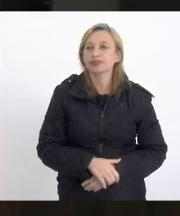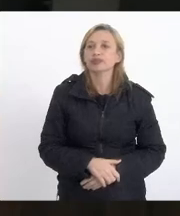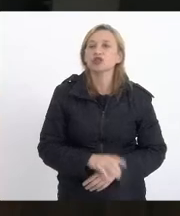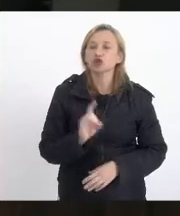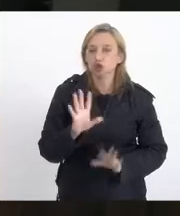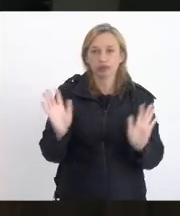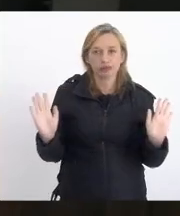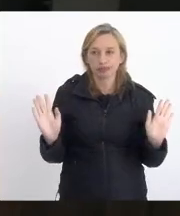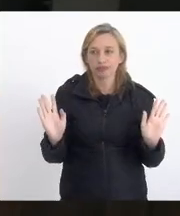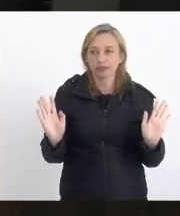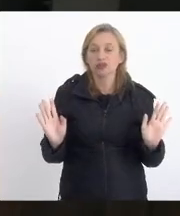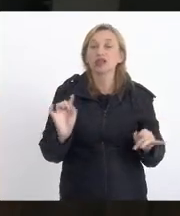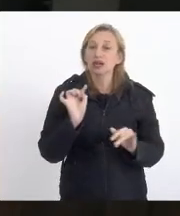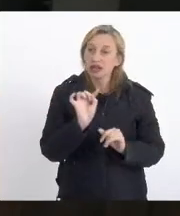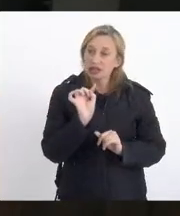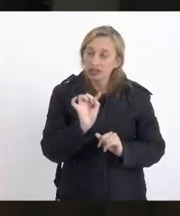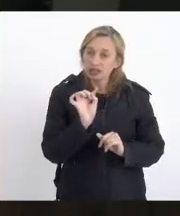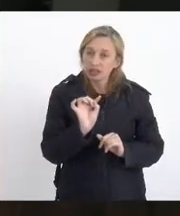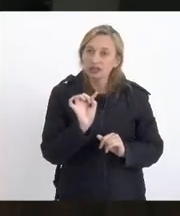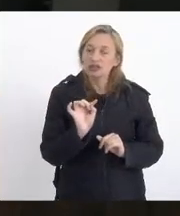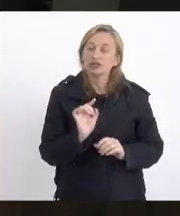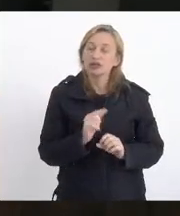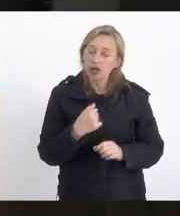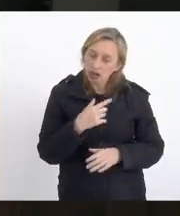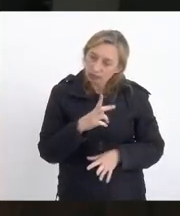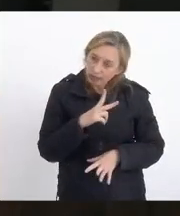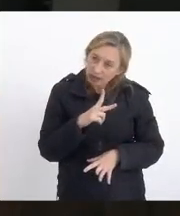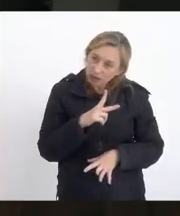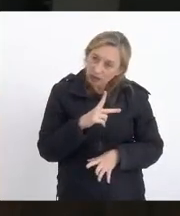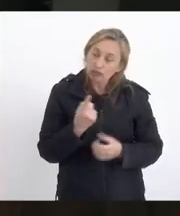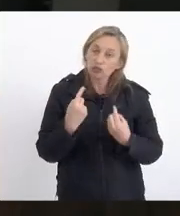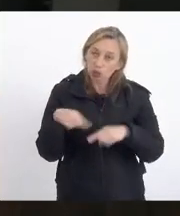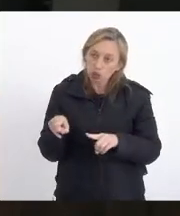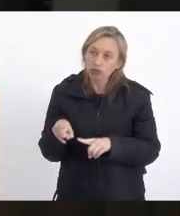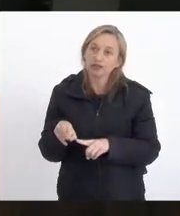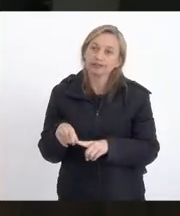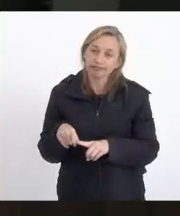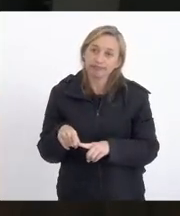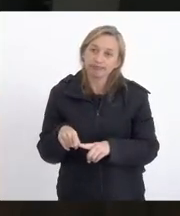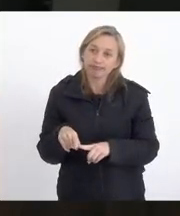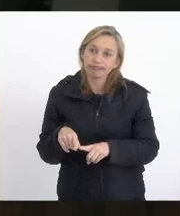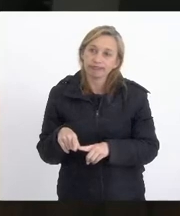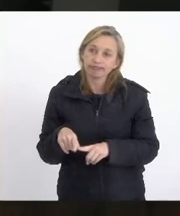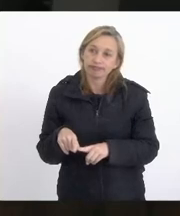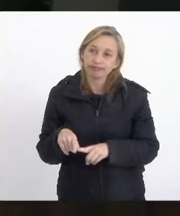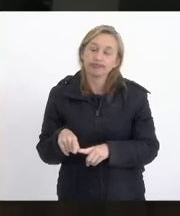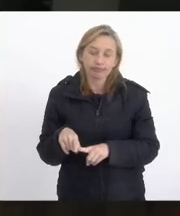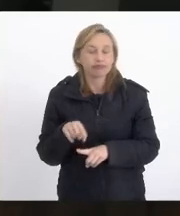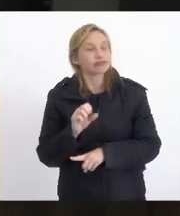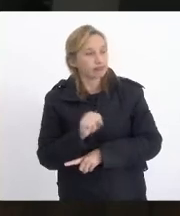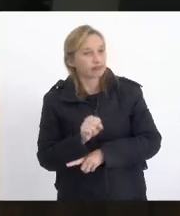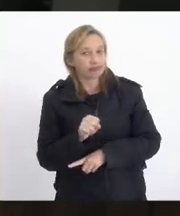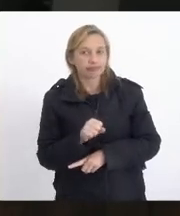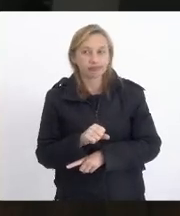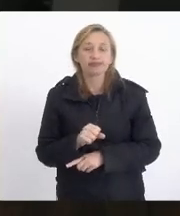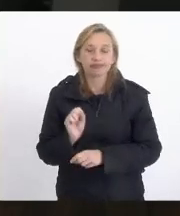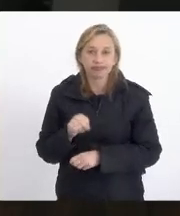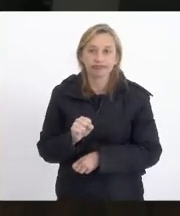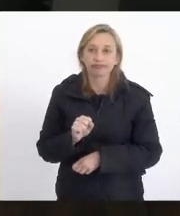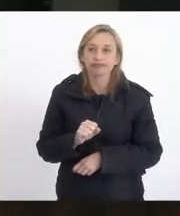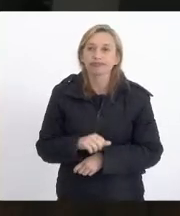só isso. E é nesse ponto que talvez a gente, eu particularmente, sou contrário. É.